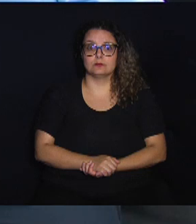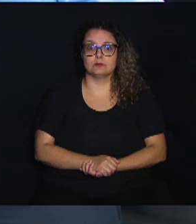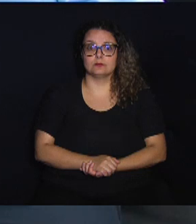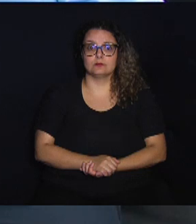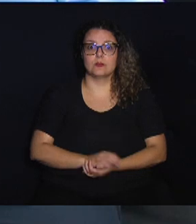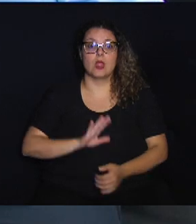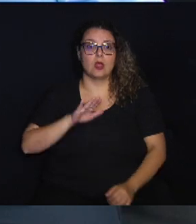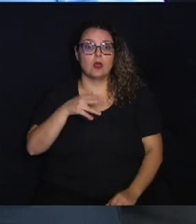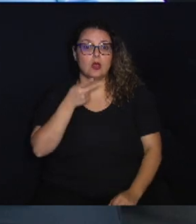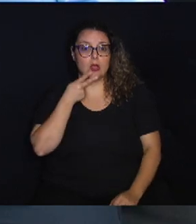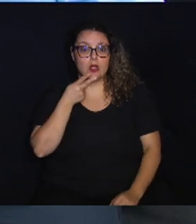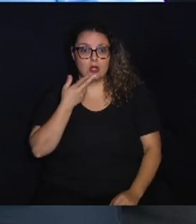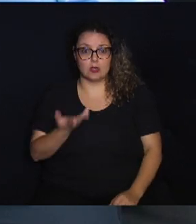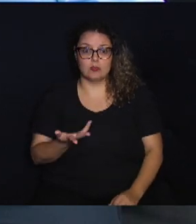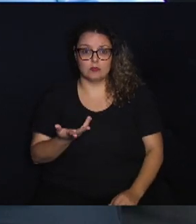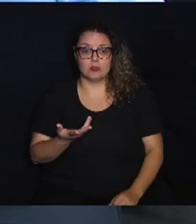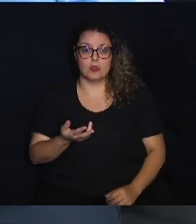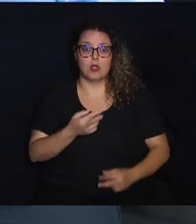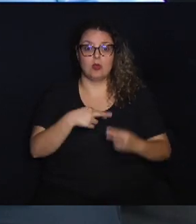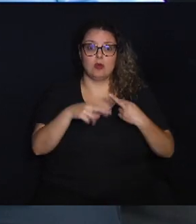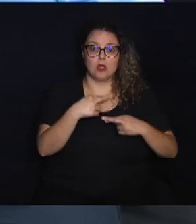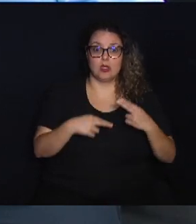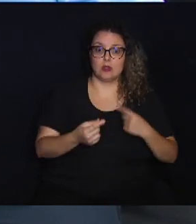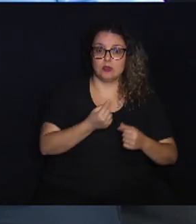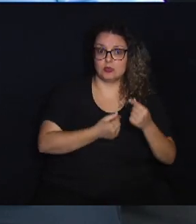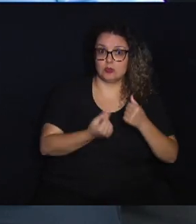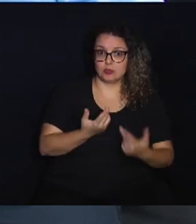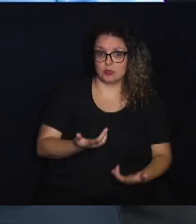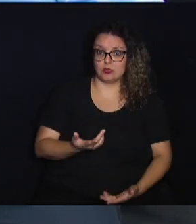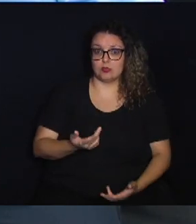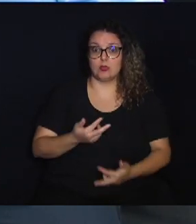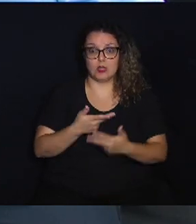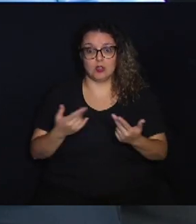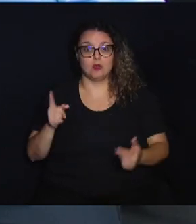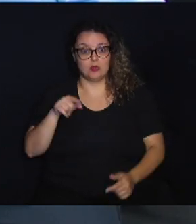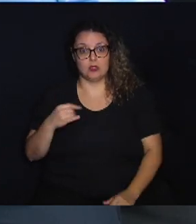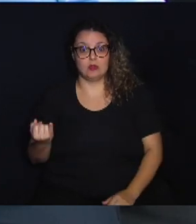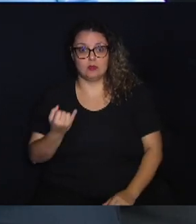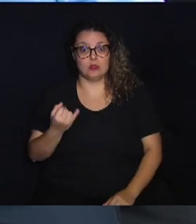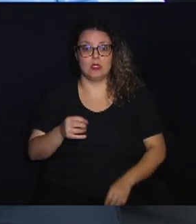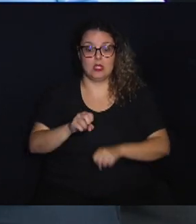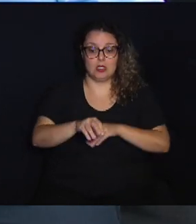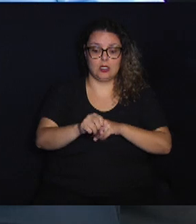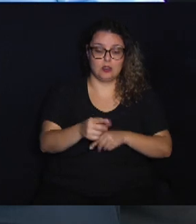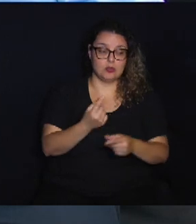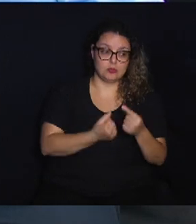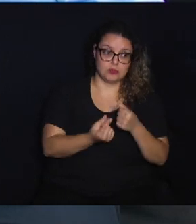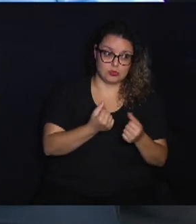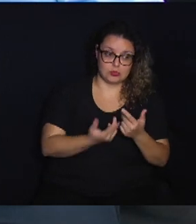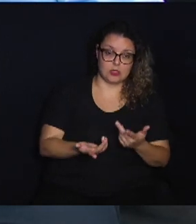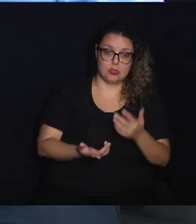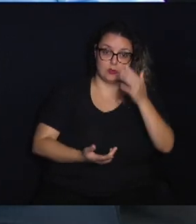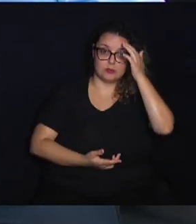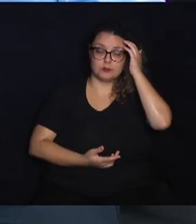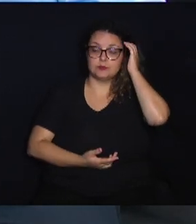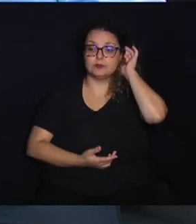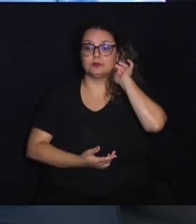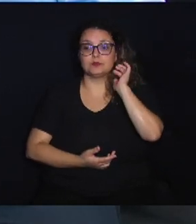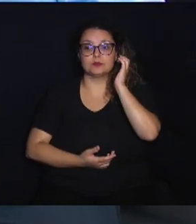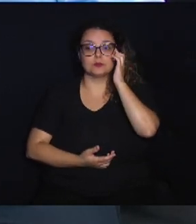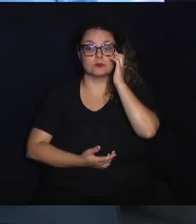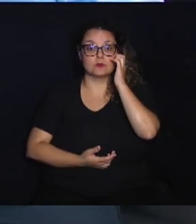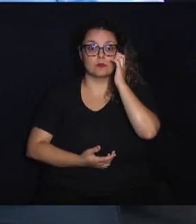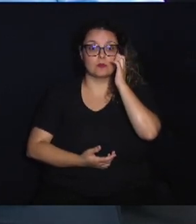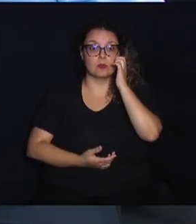Quando nós falamos dessa questão financeira, um ponto muito importante é a educação financeira. A pessoa, ela tem